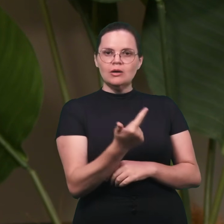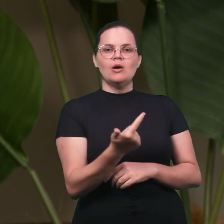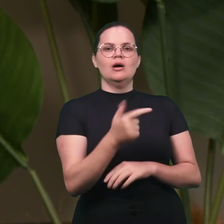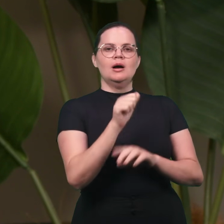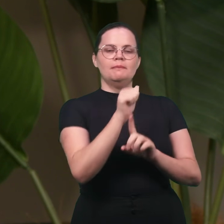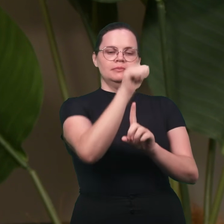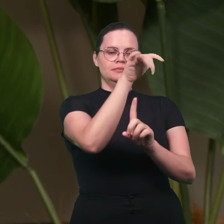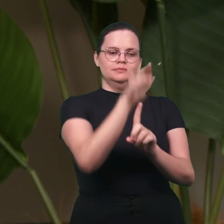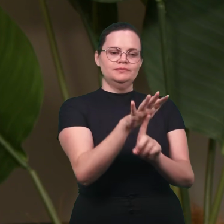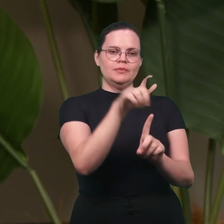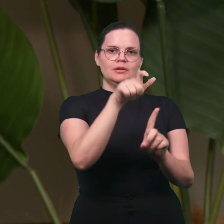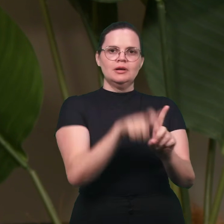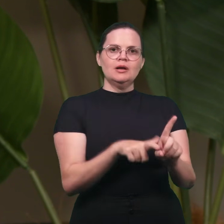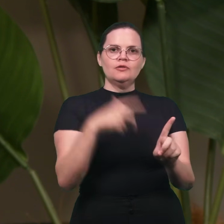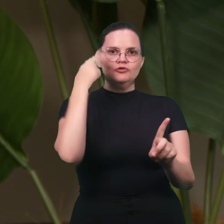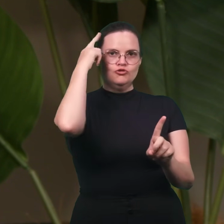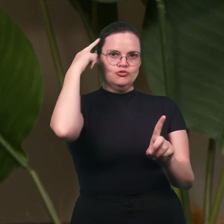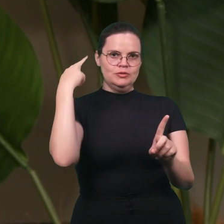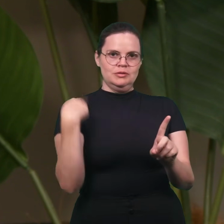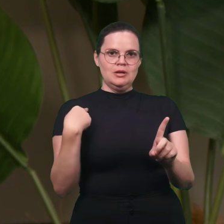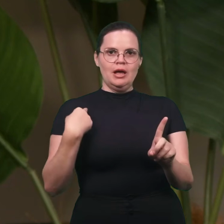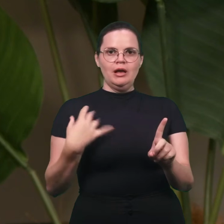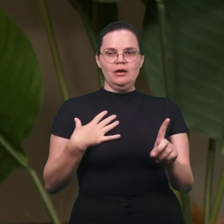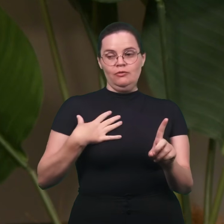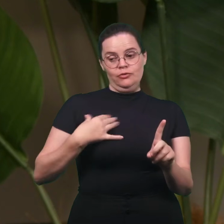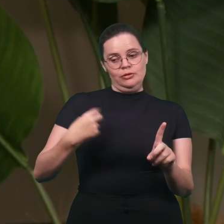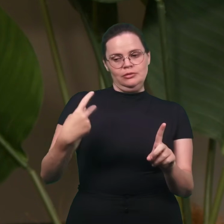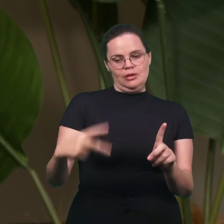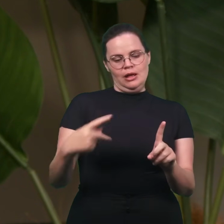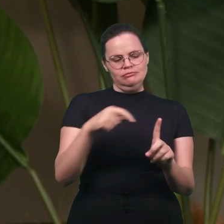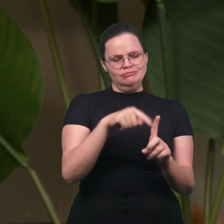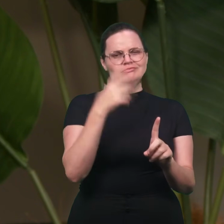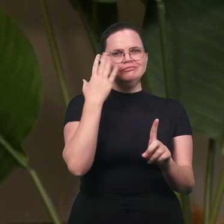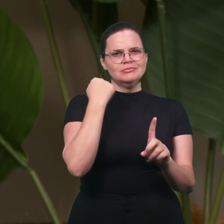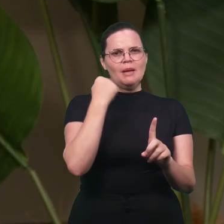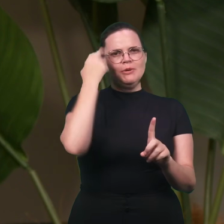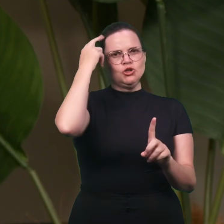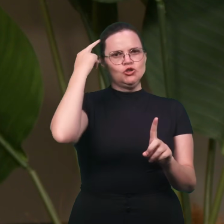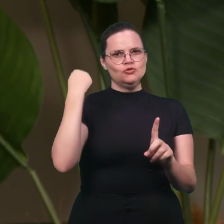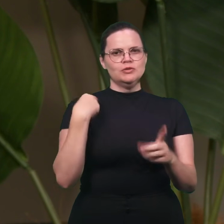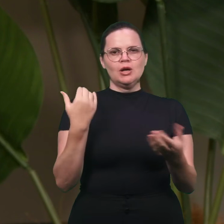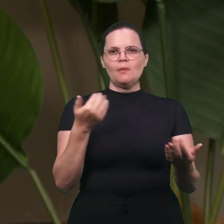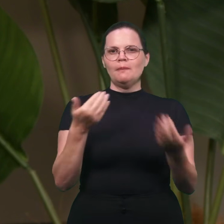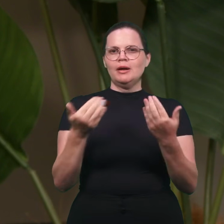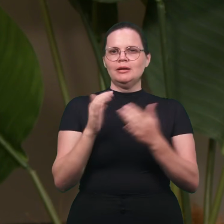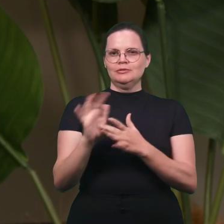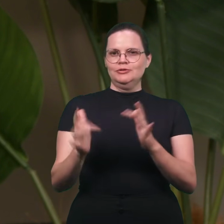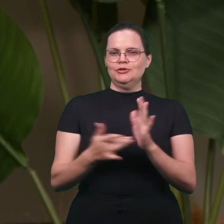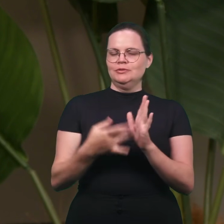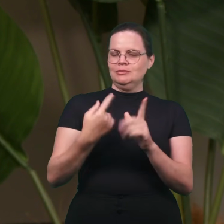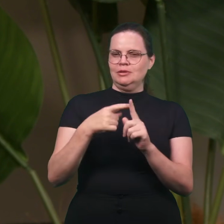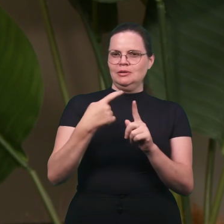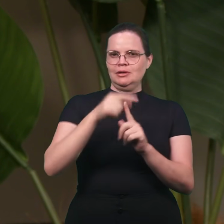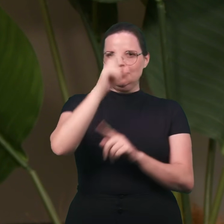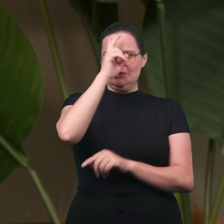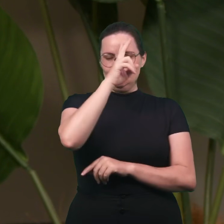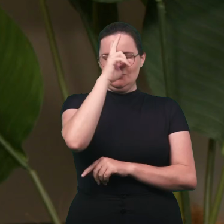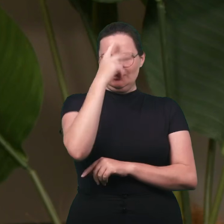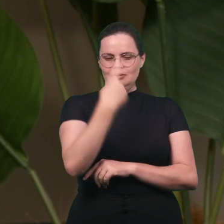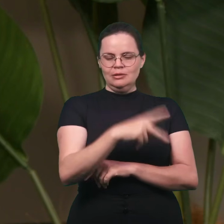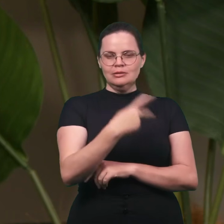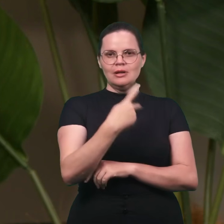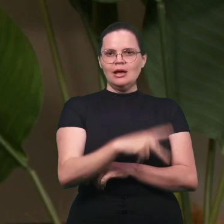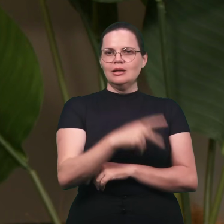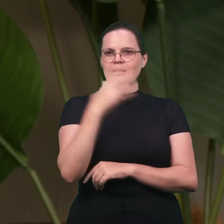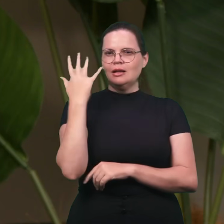que José representa o Senhor Jesus. Sabemos que a vida, a linda história de José representa o